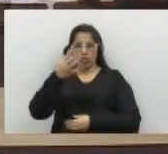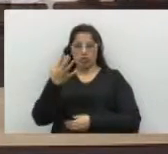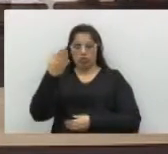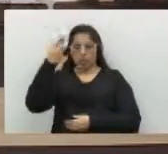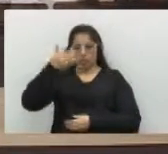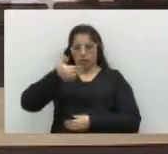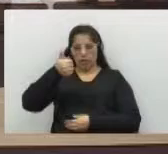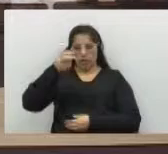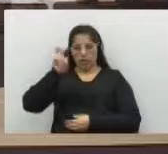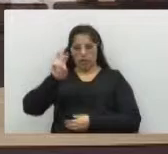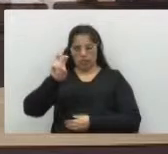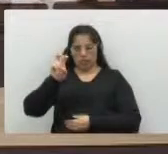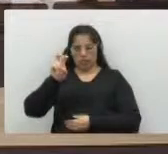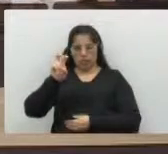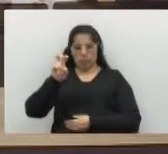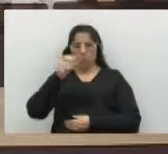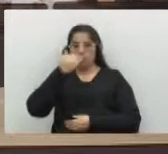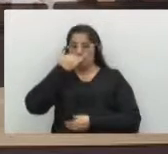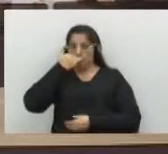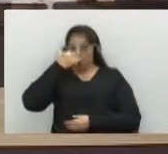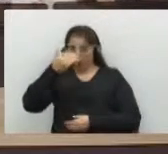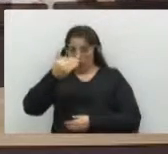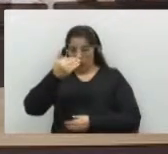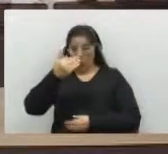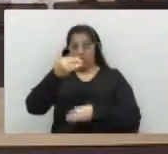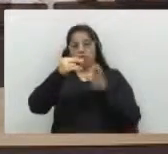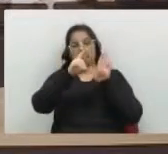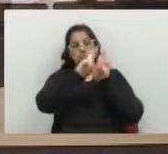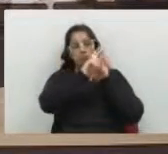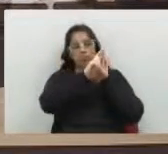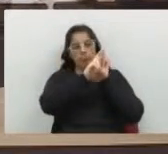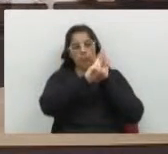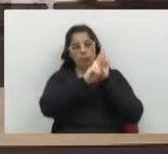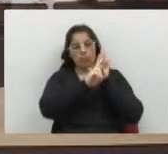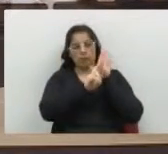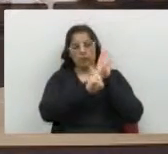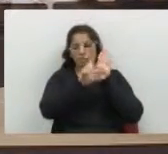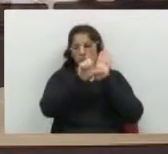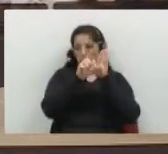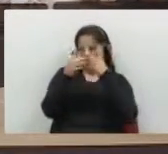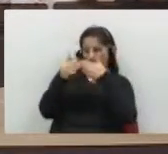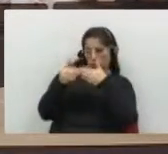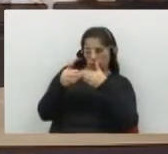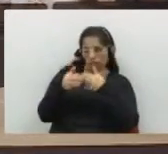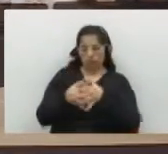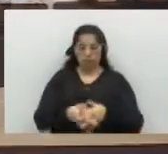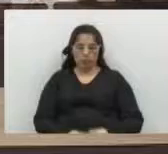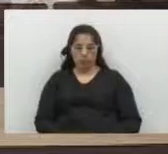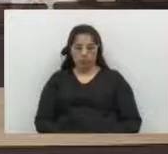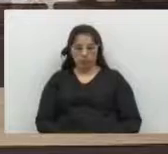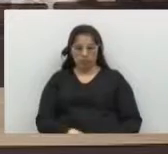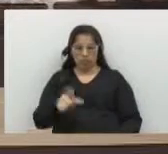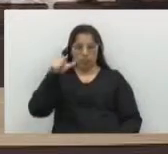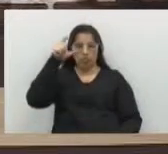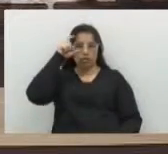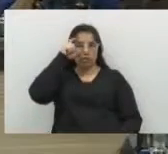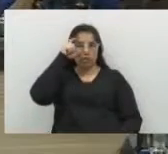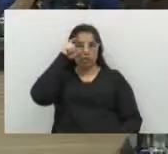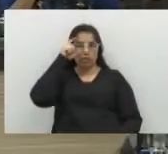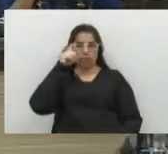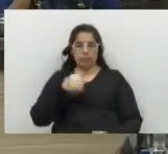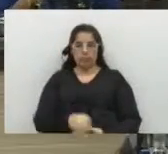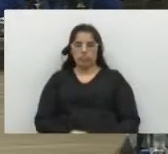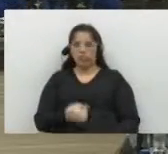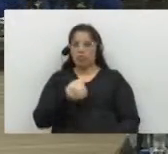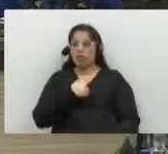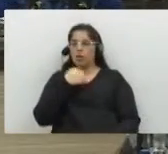474/2015. Requeiro nos termos regimentais que seja... Uma questão de ordem, vereador José Farid Zani. Excelência, eu faço